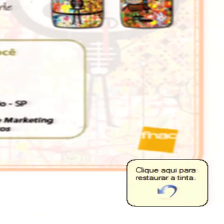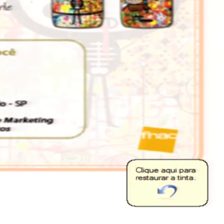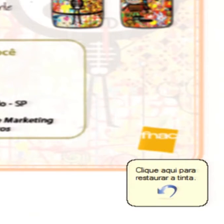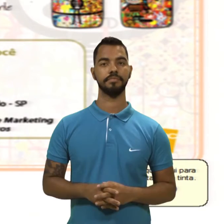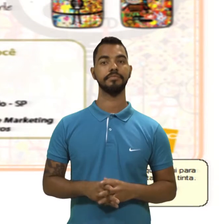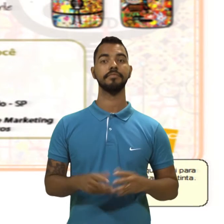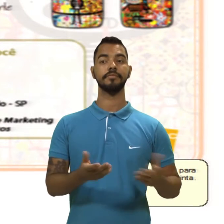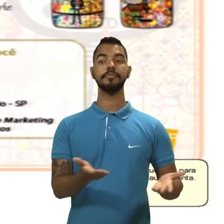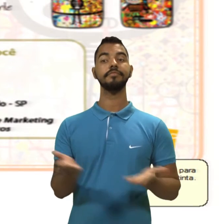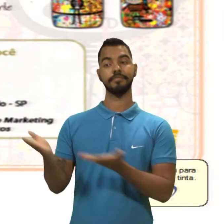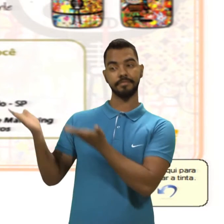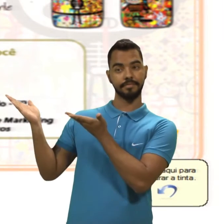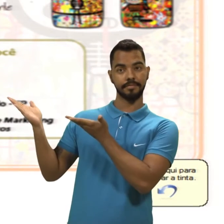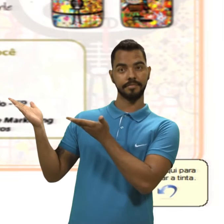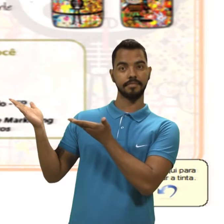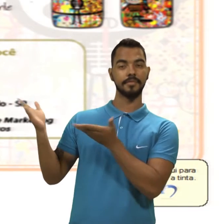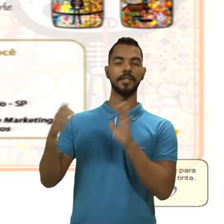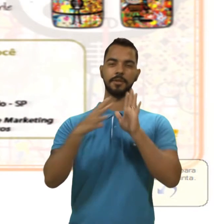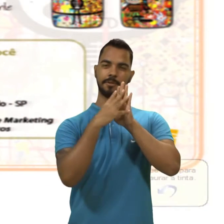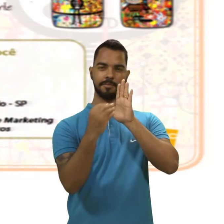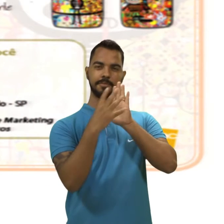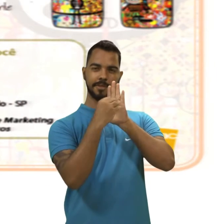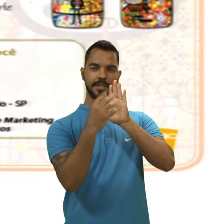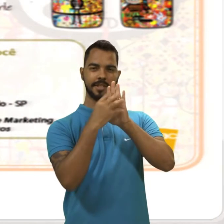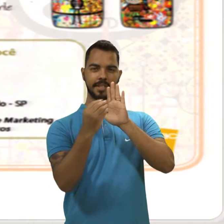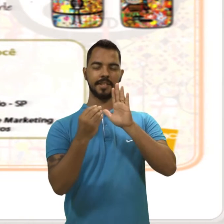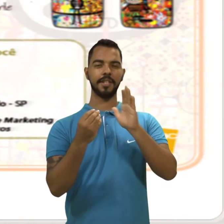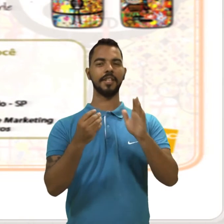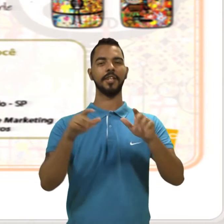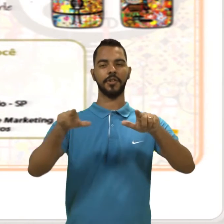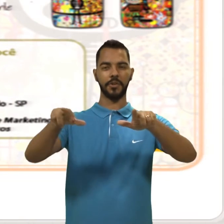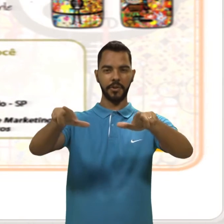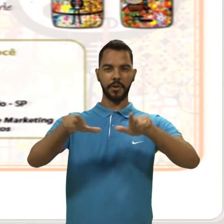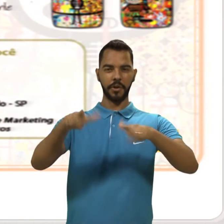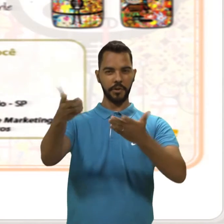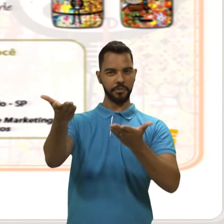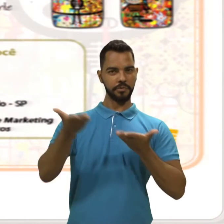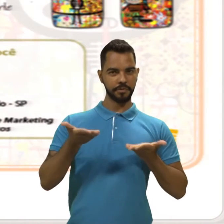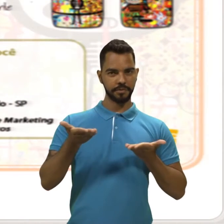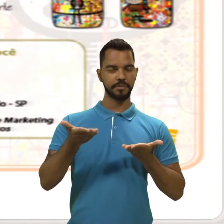E aqui nós temos um outro tipo de convite.